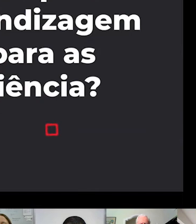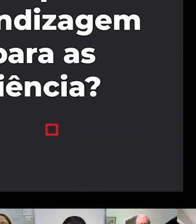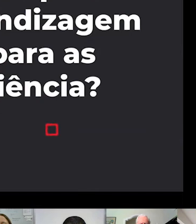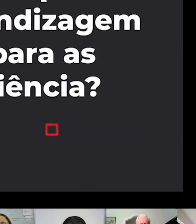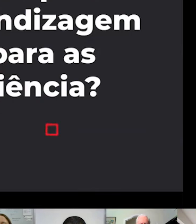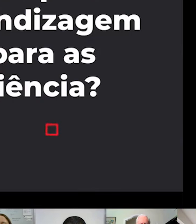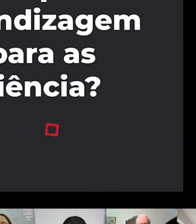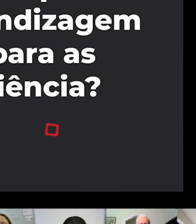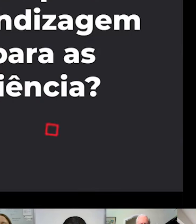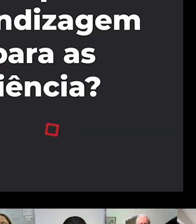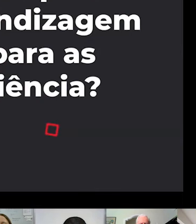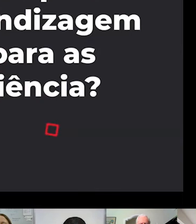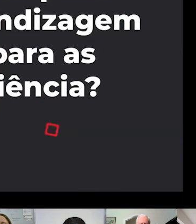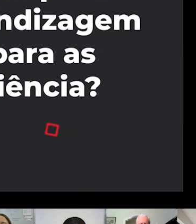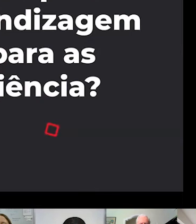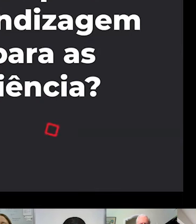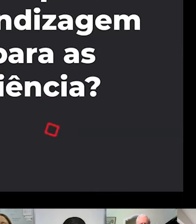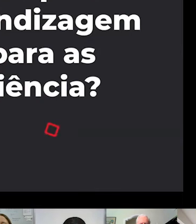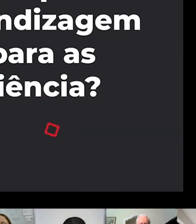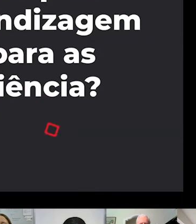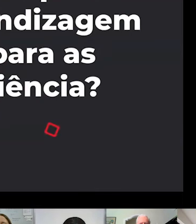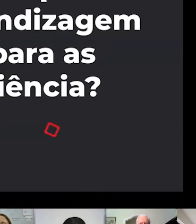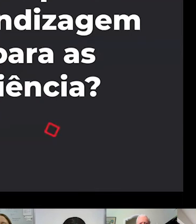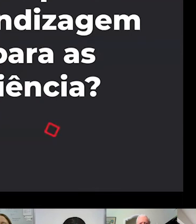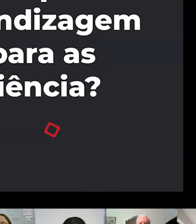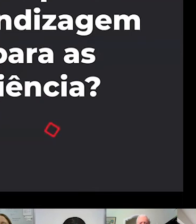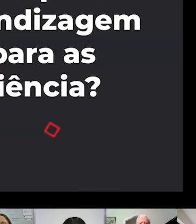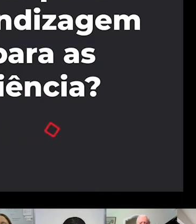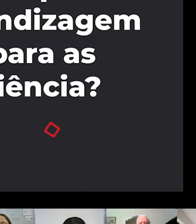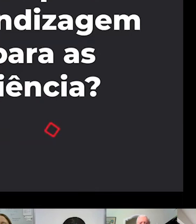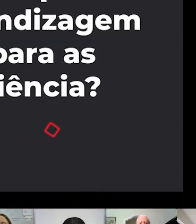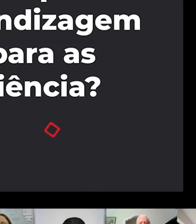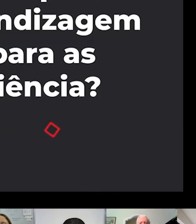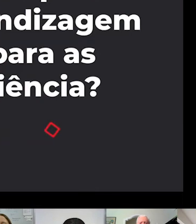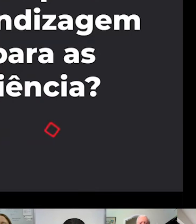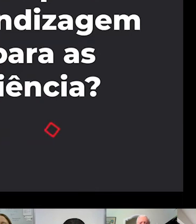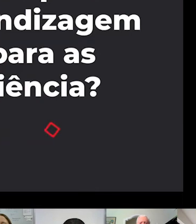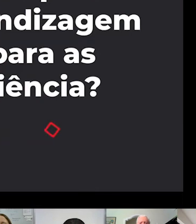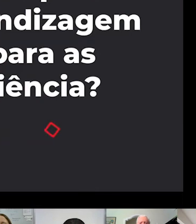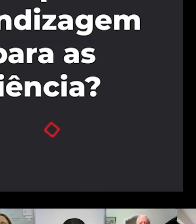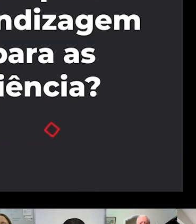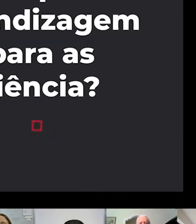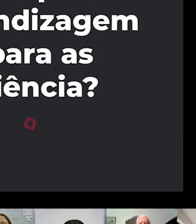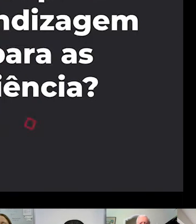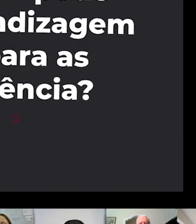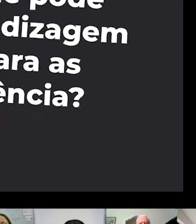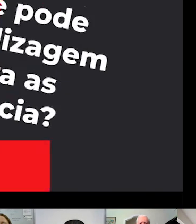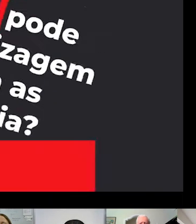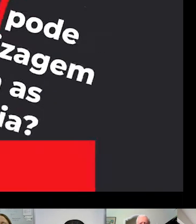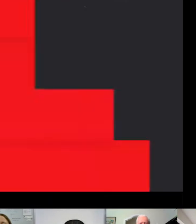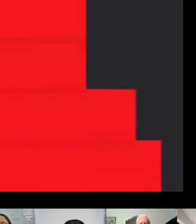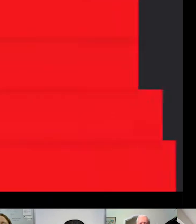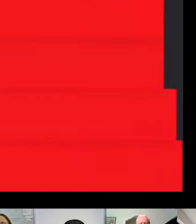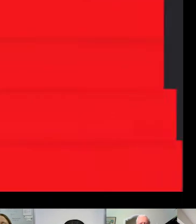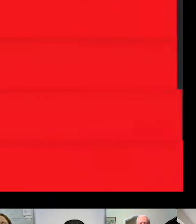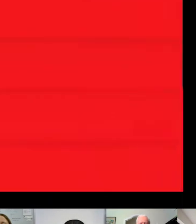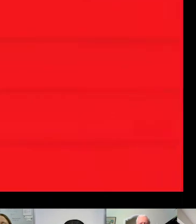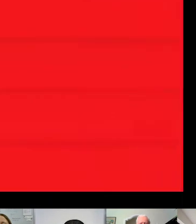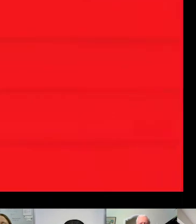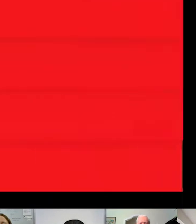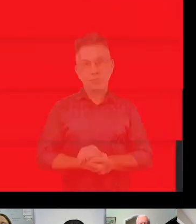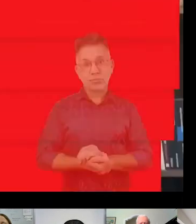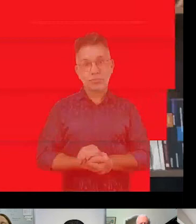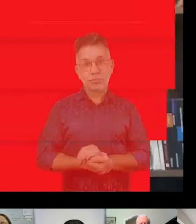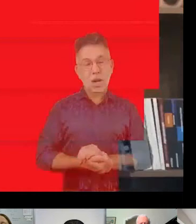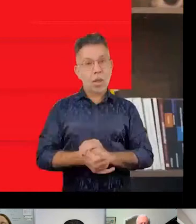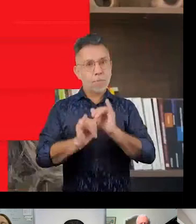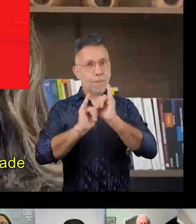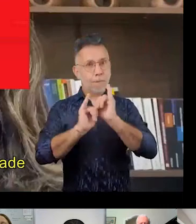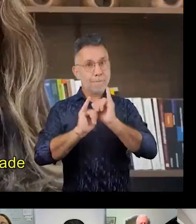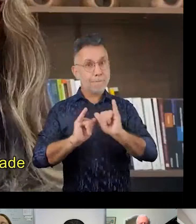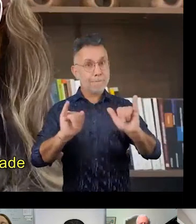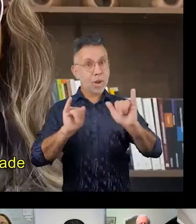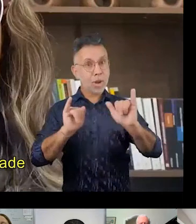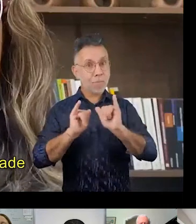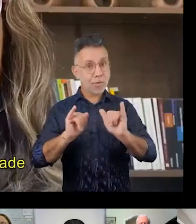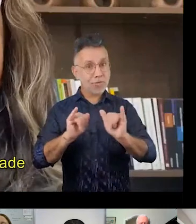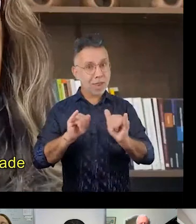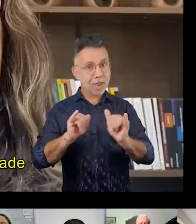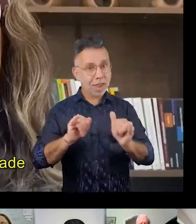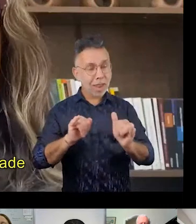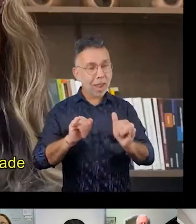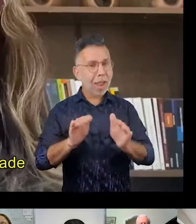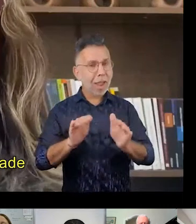Mulher branca de cabelos loiro escuros, ondulados e longos. Ela usa óculos e está com uma blusa azul. Atrás dela há uma estante com livros e outros objetos.